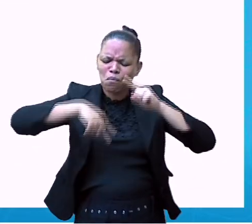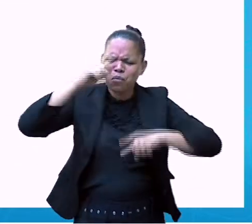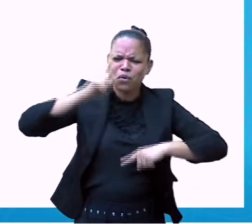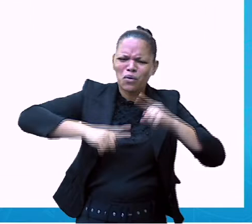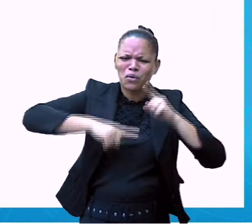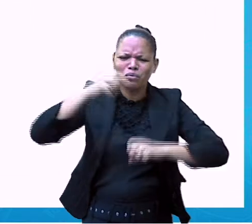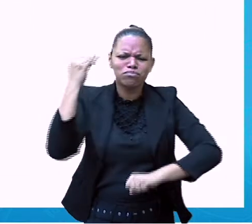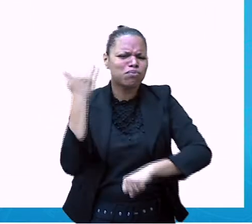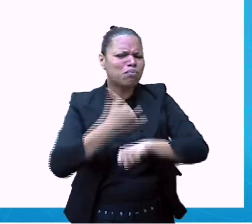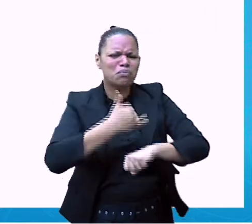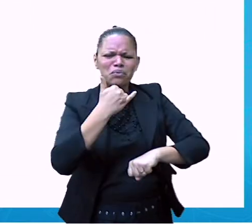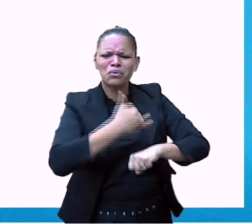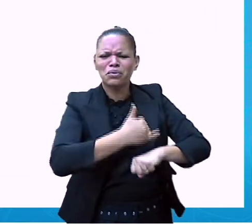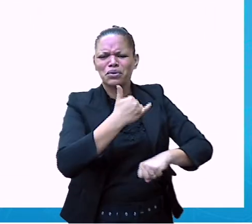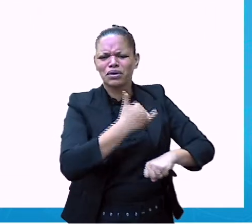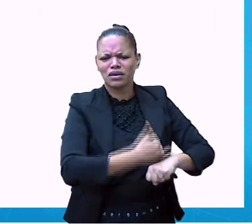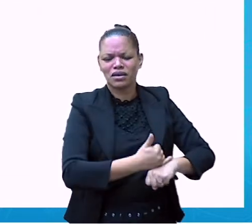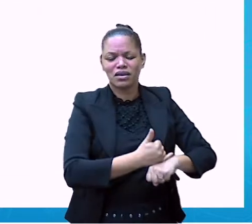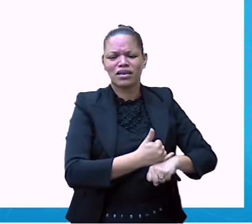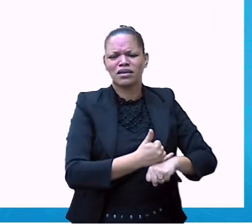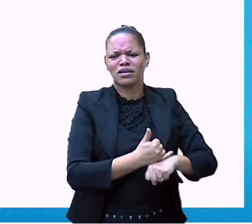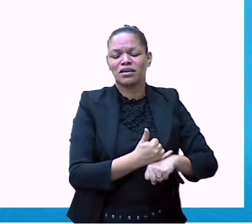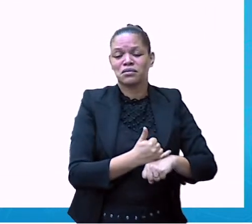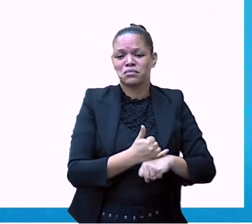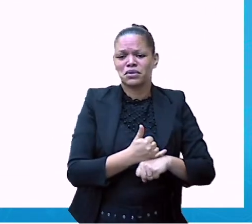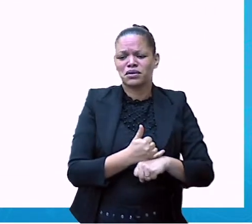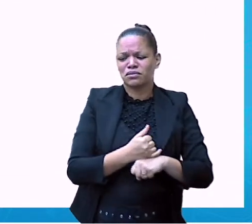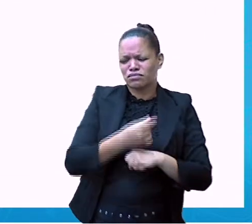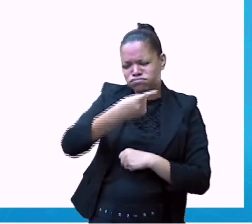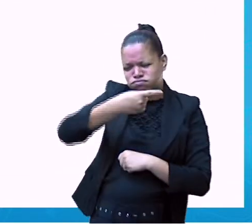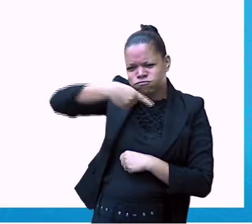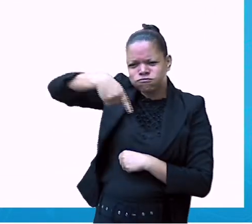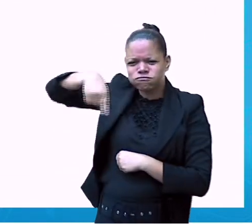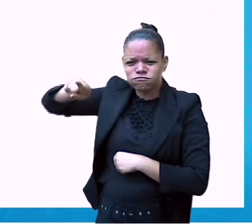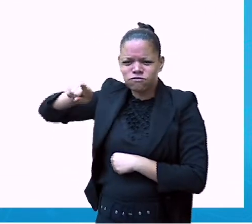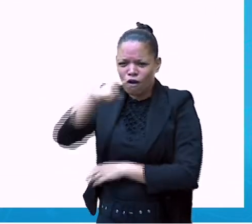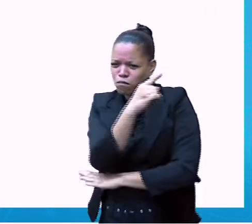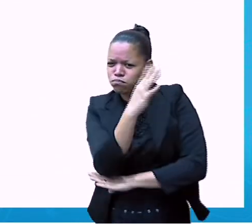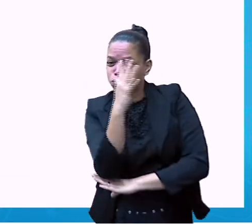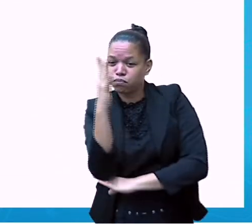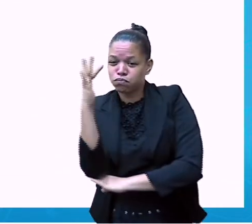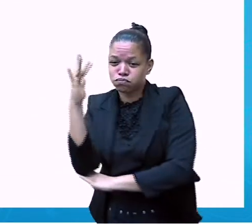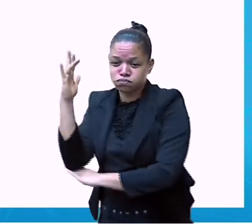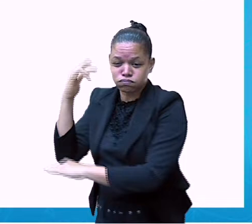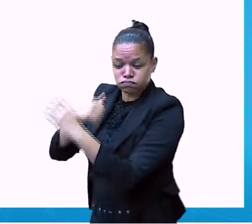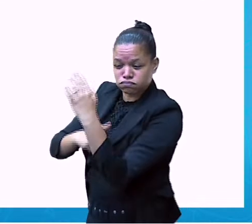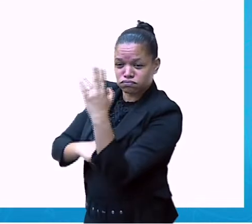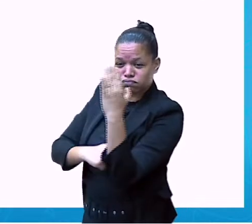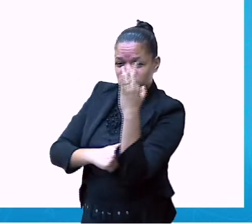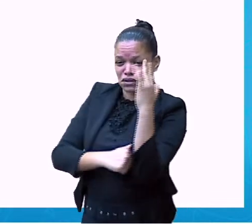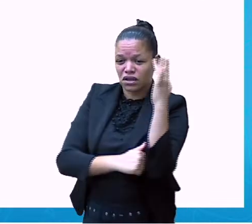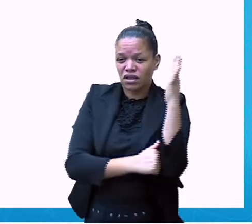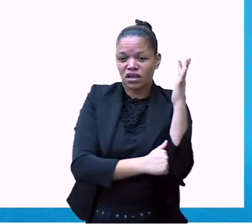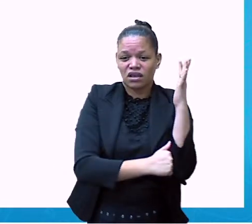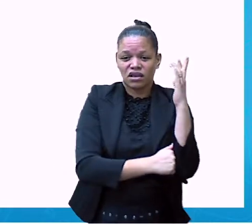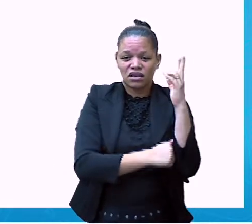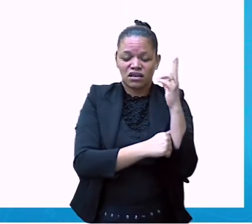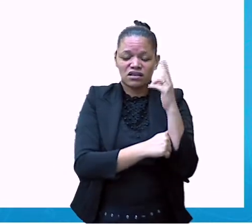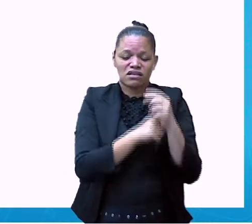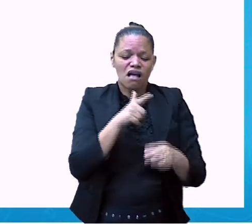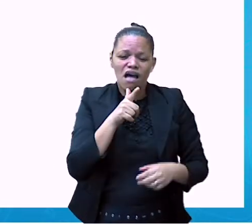eles vão para a natureza, através da água e entra no solo, existe o quê? Um